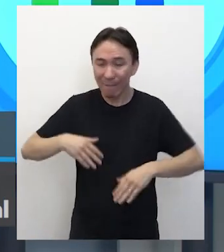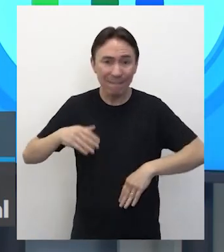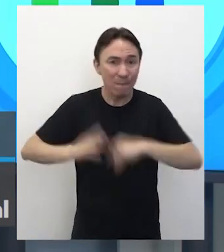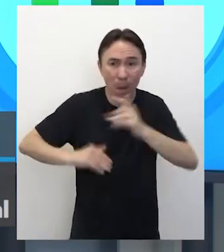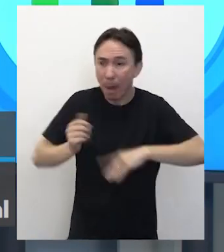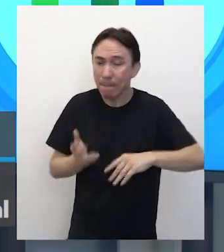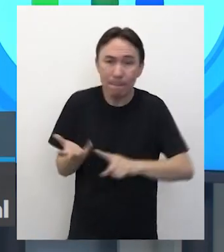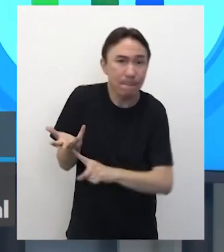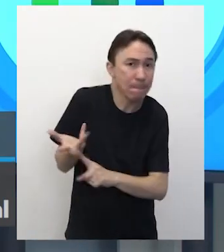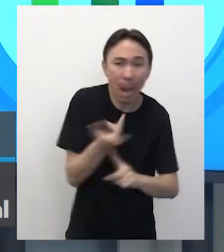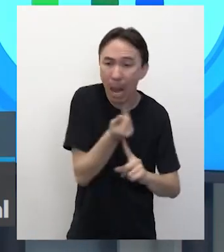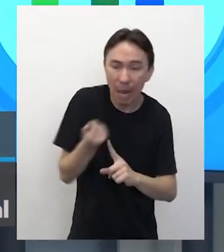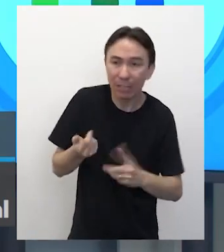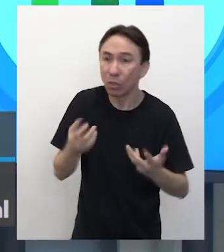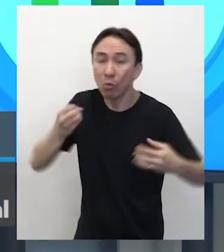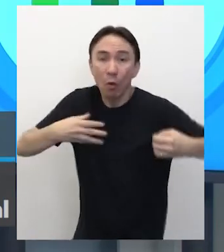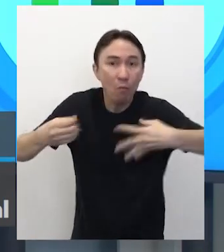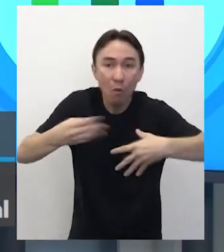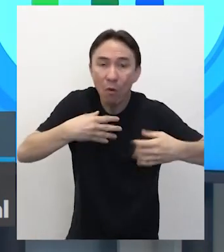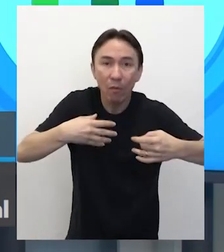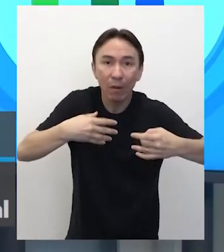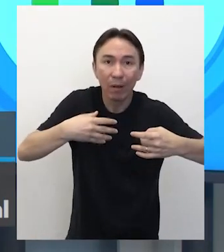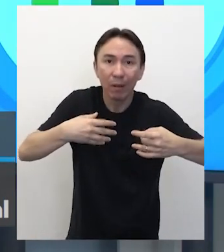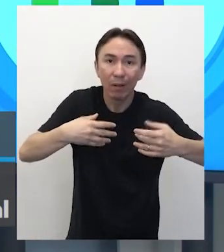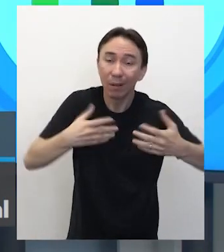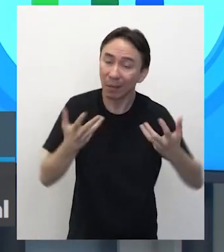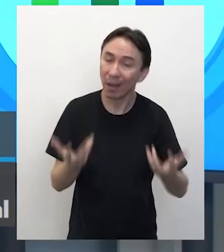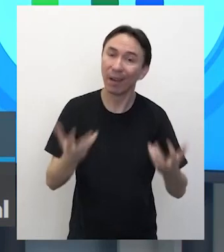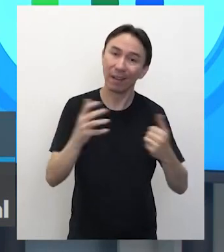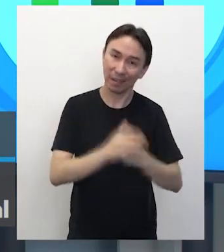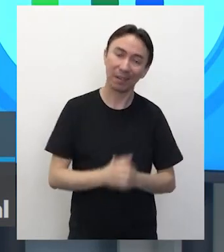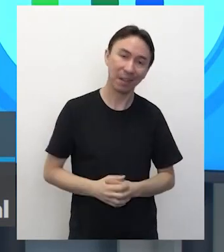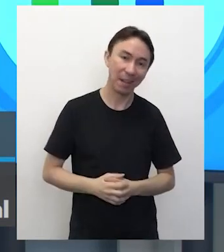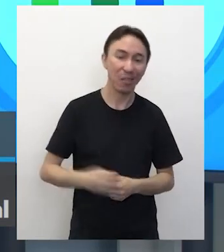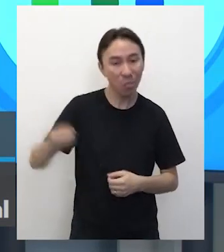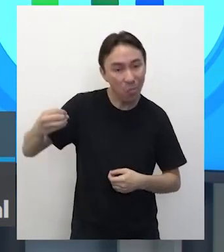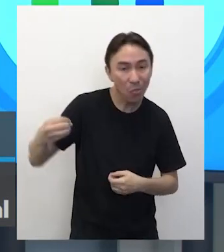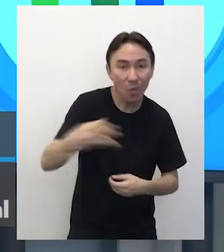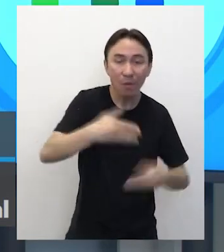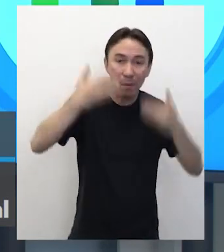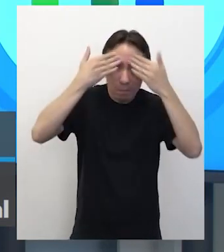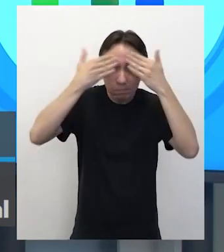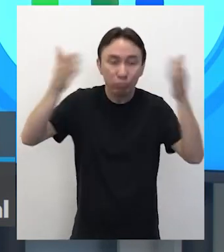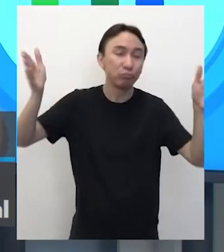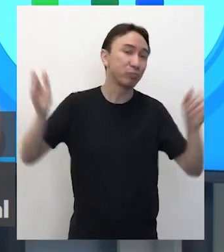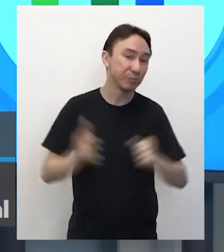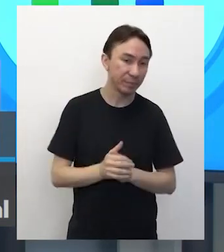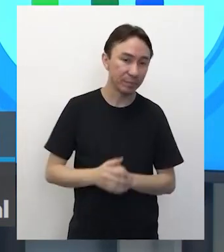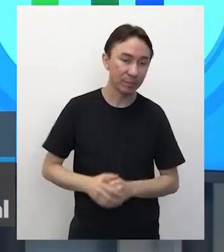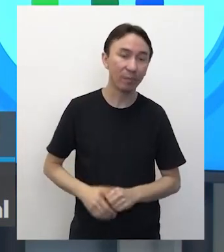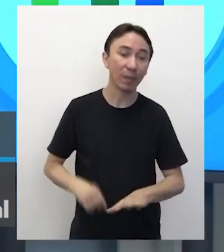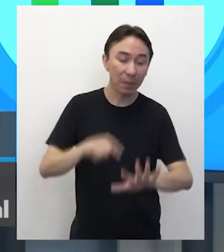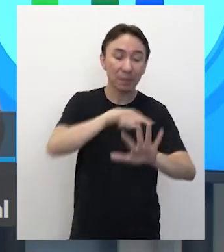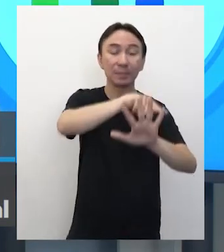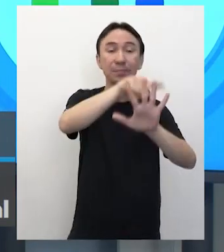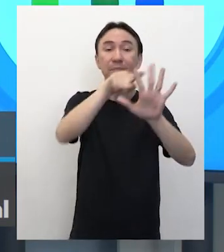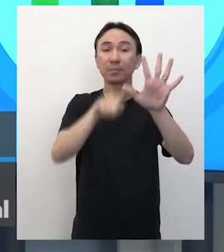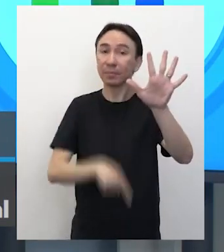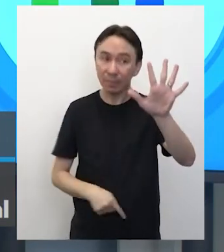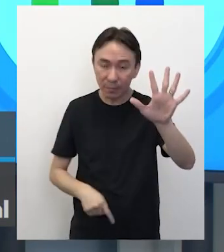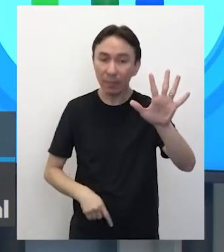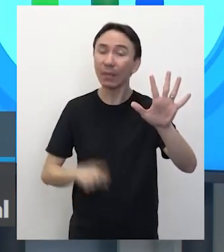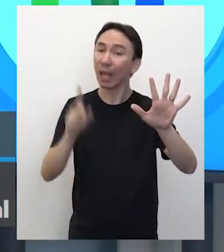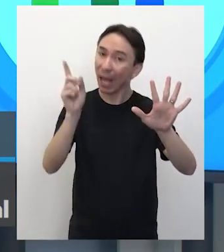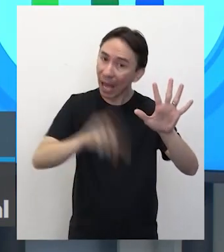a abertura ao novo. Esse conjuntinho de 5 categorias são as competências